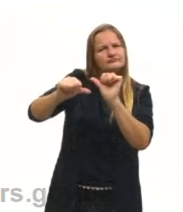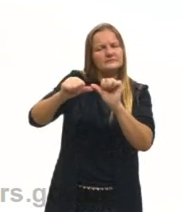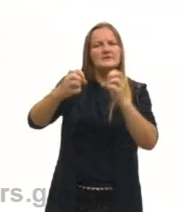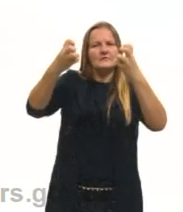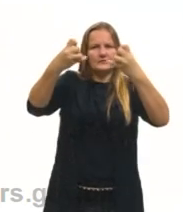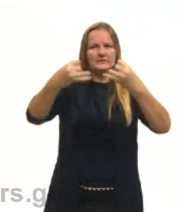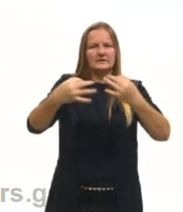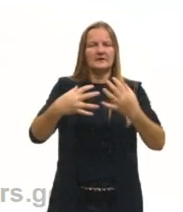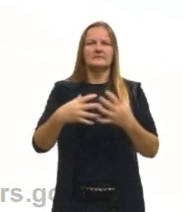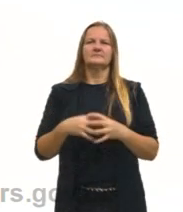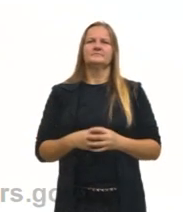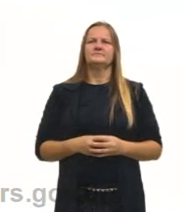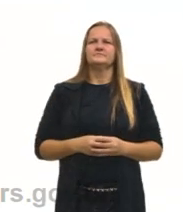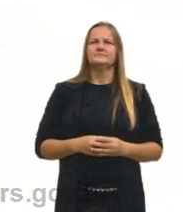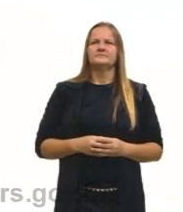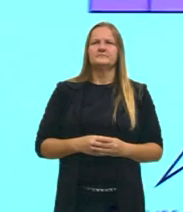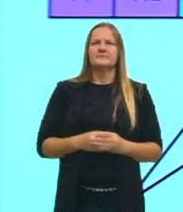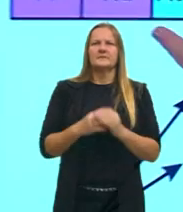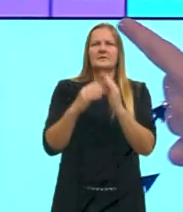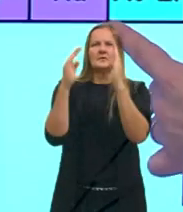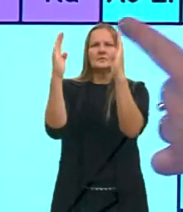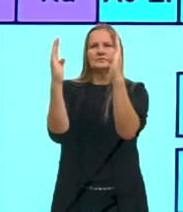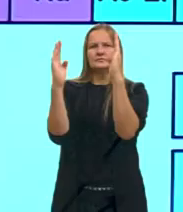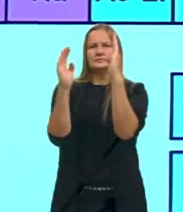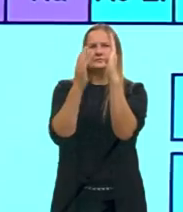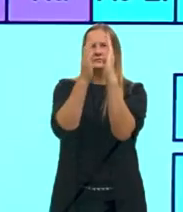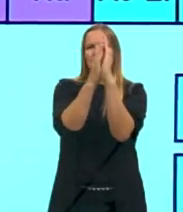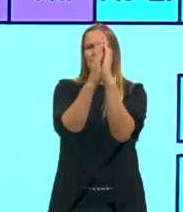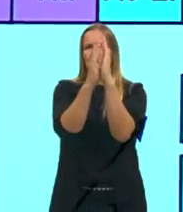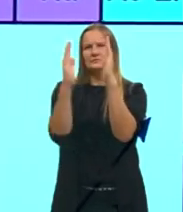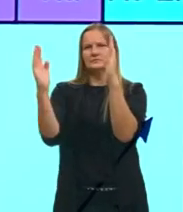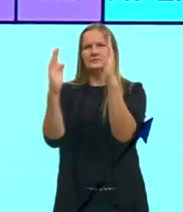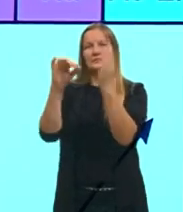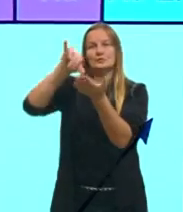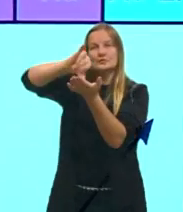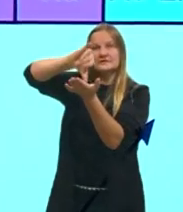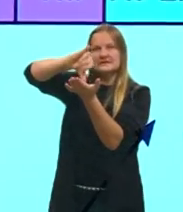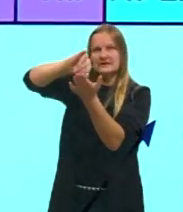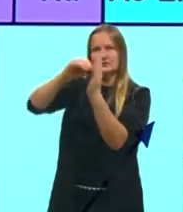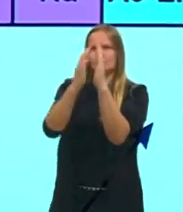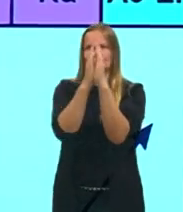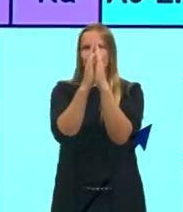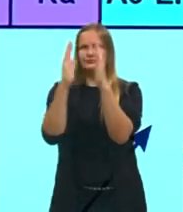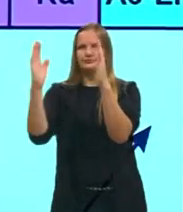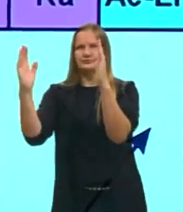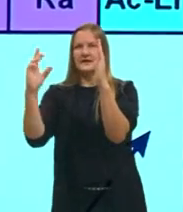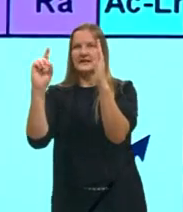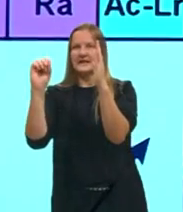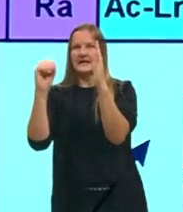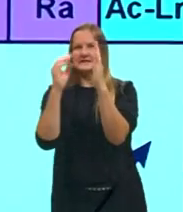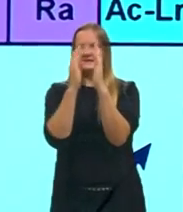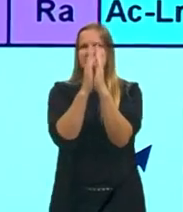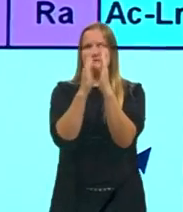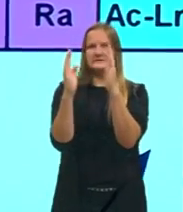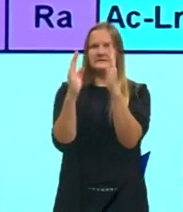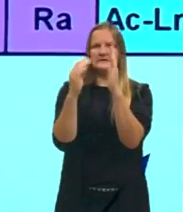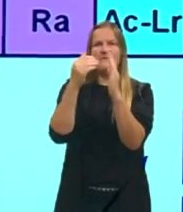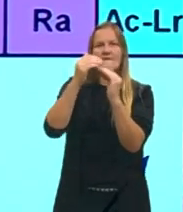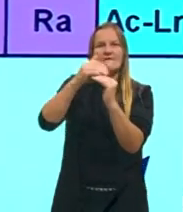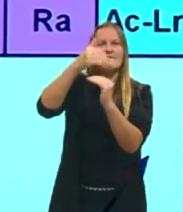esses elementos que estão nessas 10 colunas centrais Quem são os elementos de transição